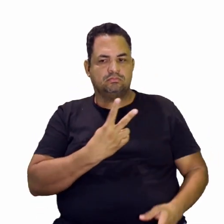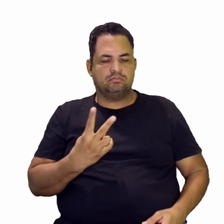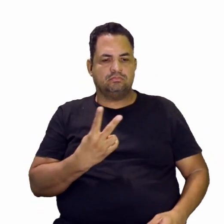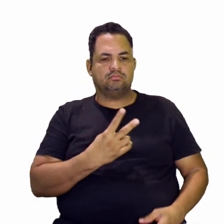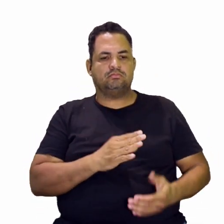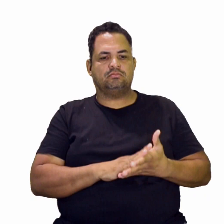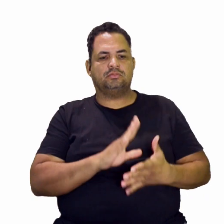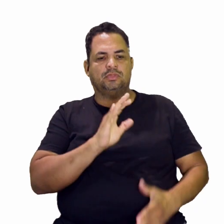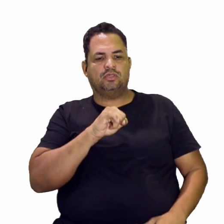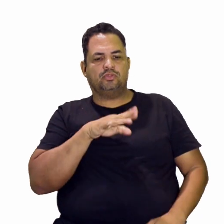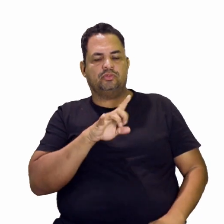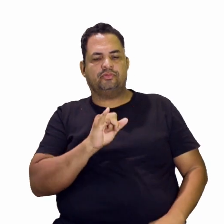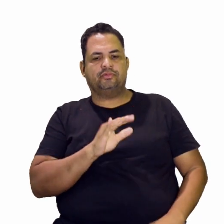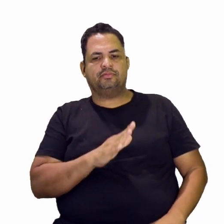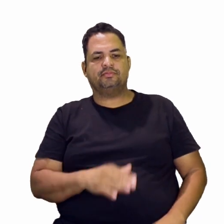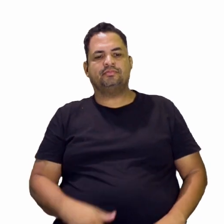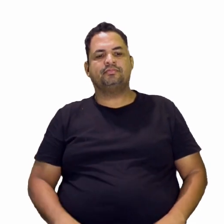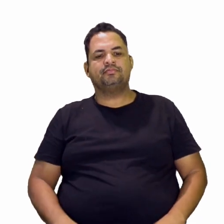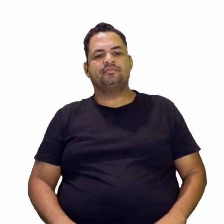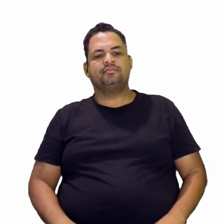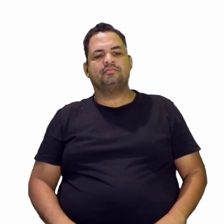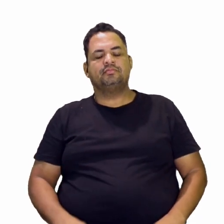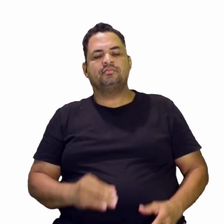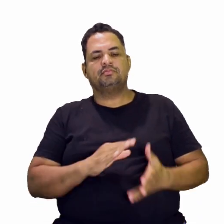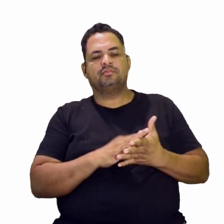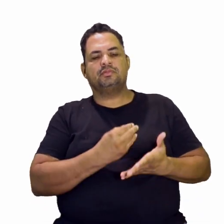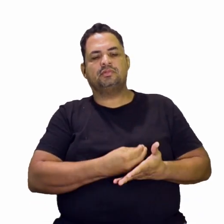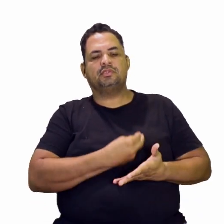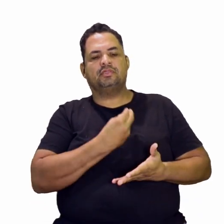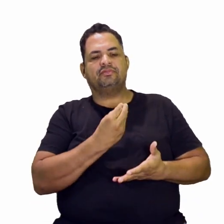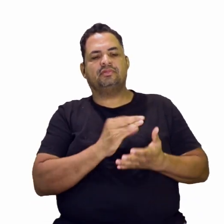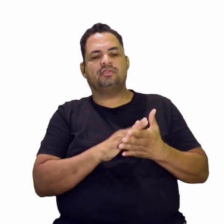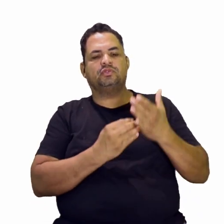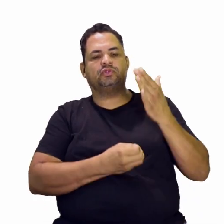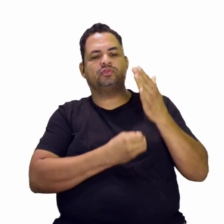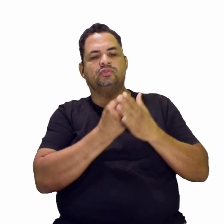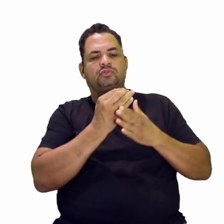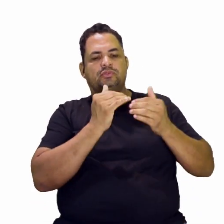ela surgiu, né, nas fendas oceânicas.